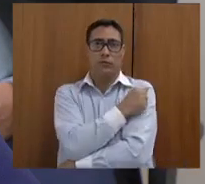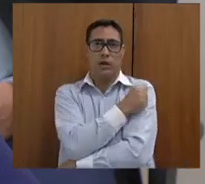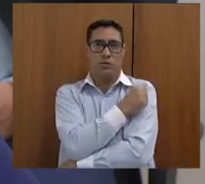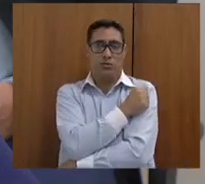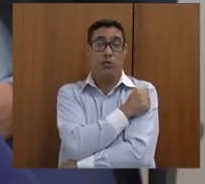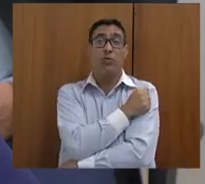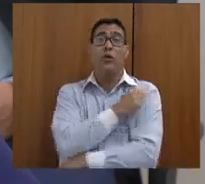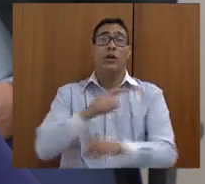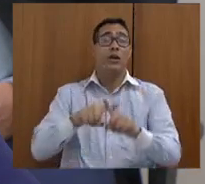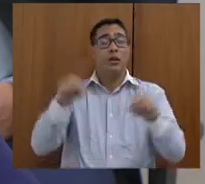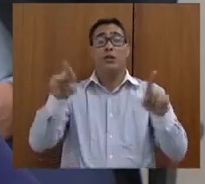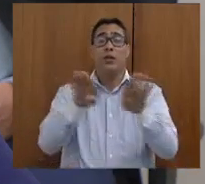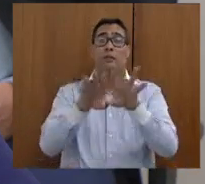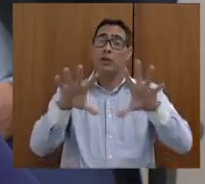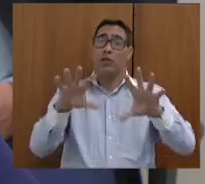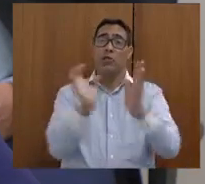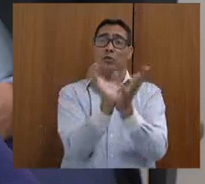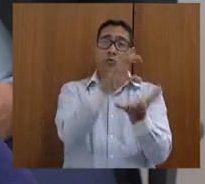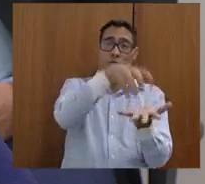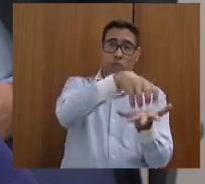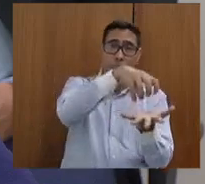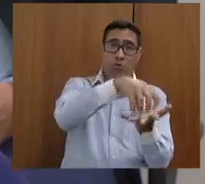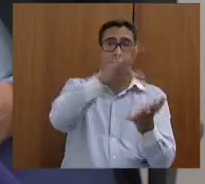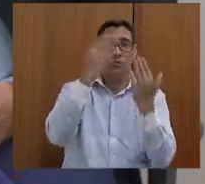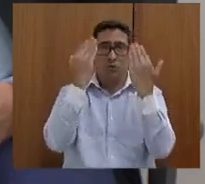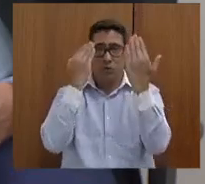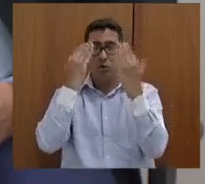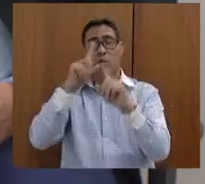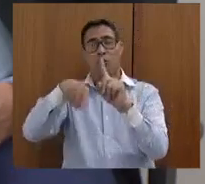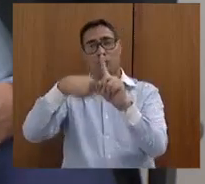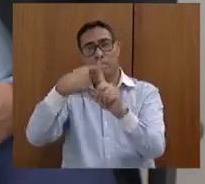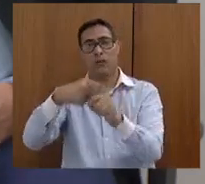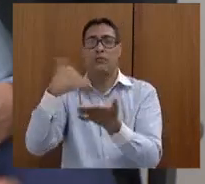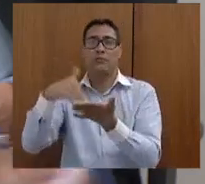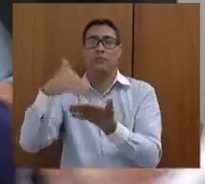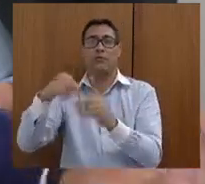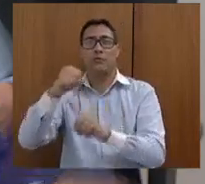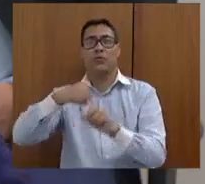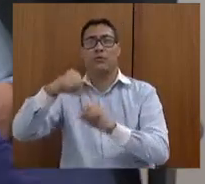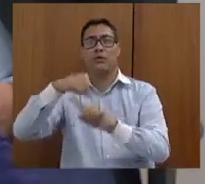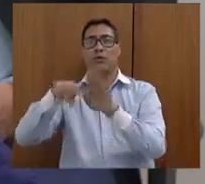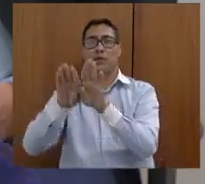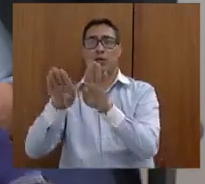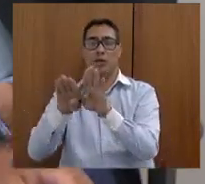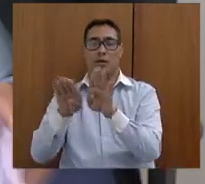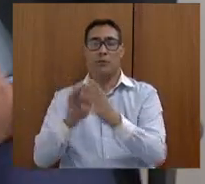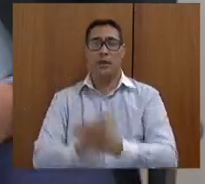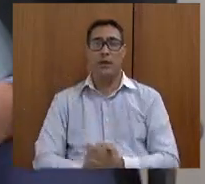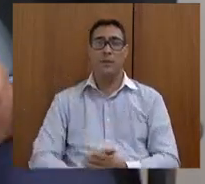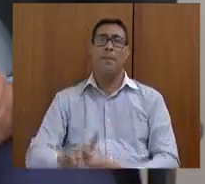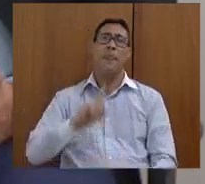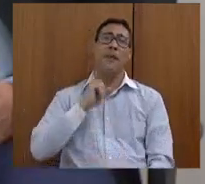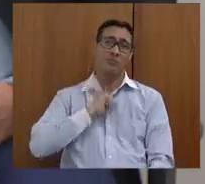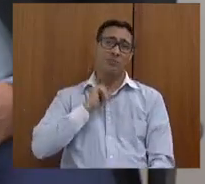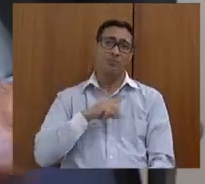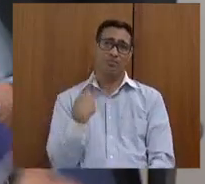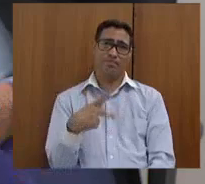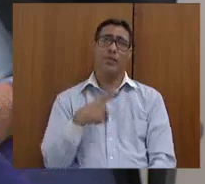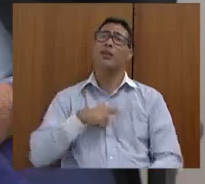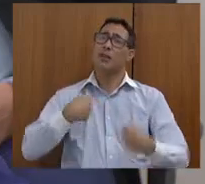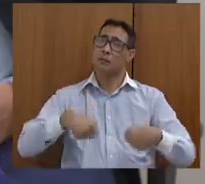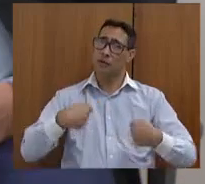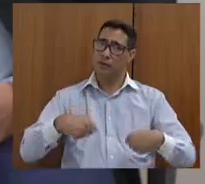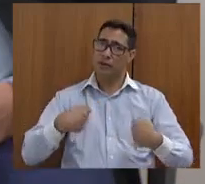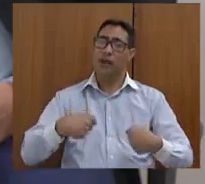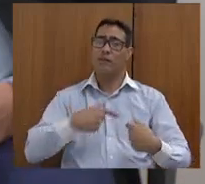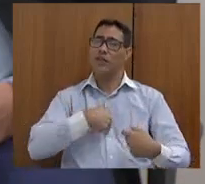dos nossos núcleos de psicólogos e assistentes sociais também lindas precisava disso a gente